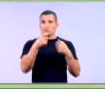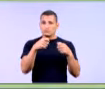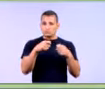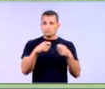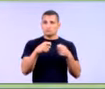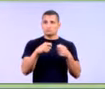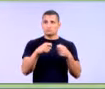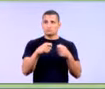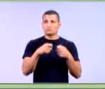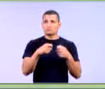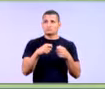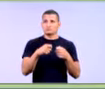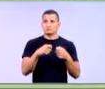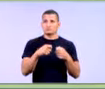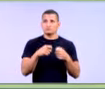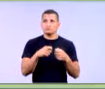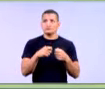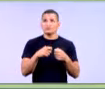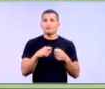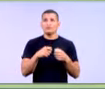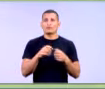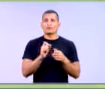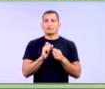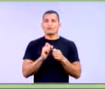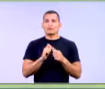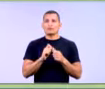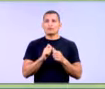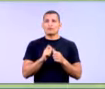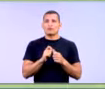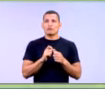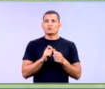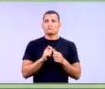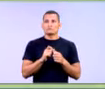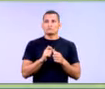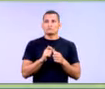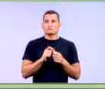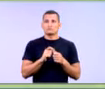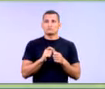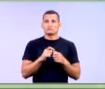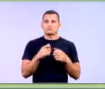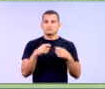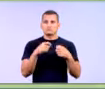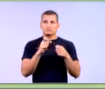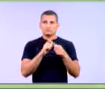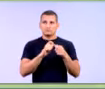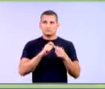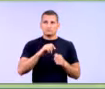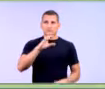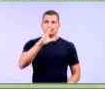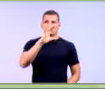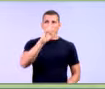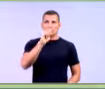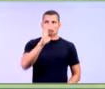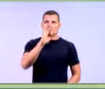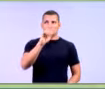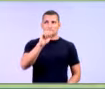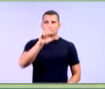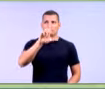seguinte, você não, a bibliotecária tem que fazer a catalogação, né,